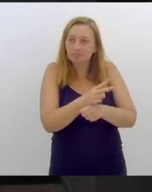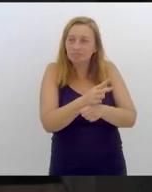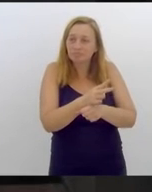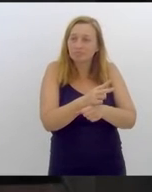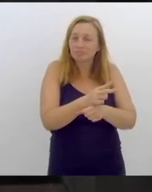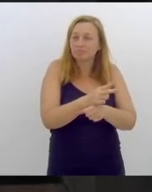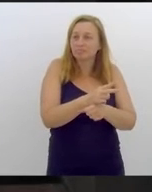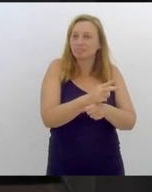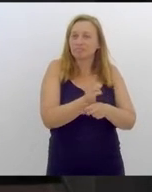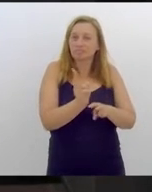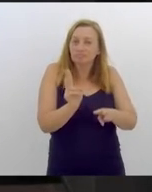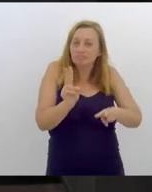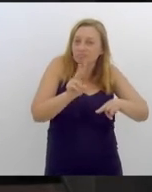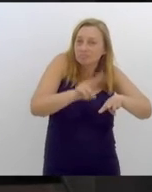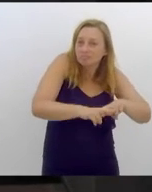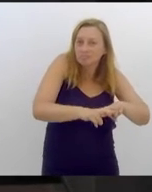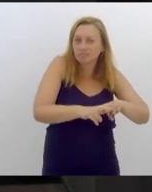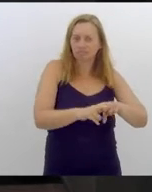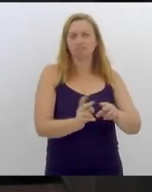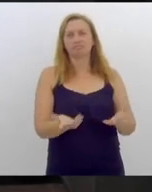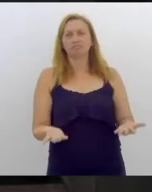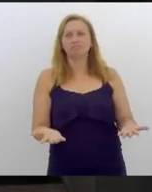fazer prisão preventiva